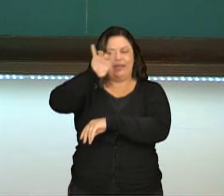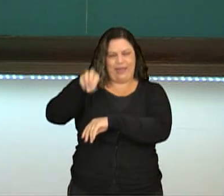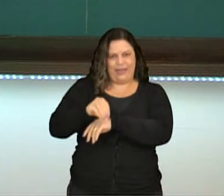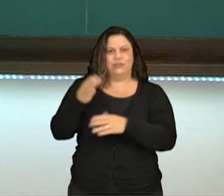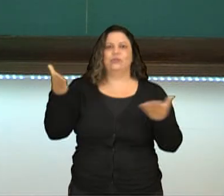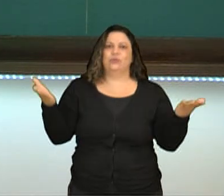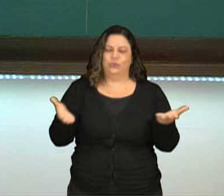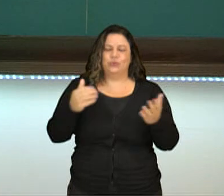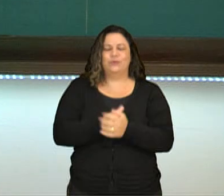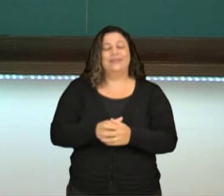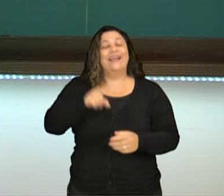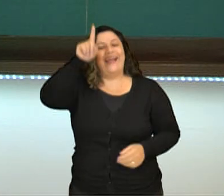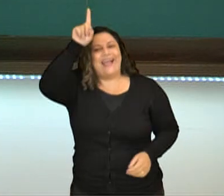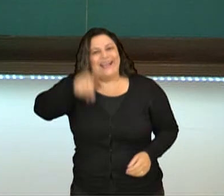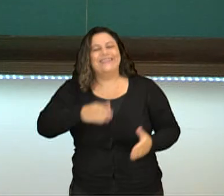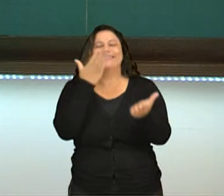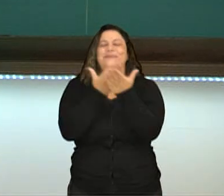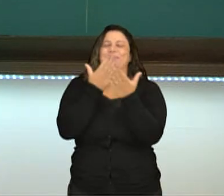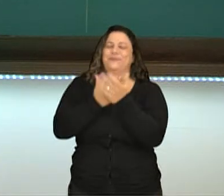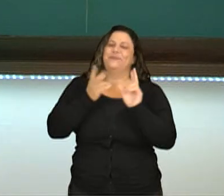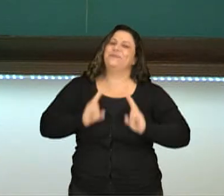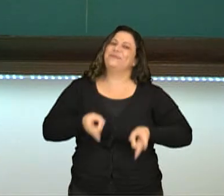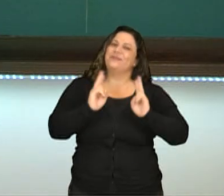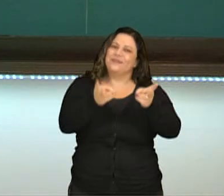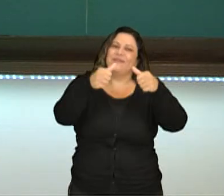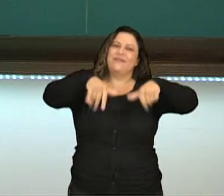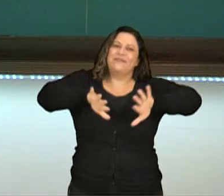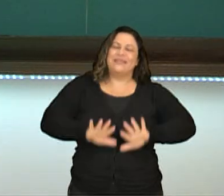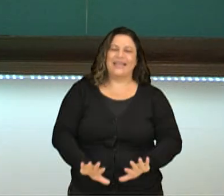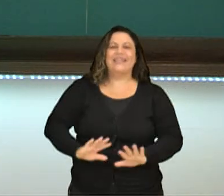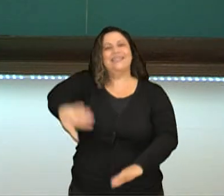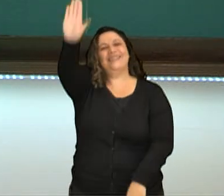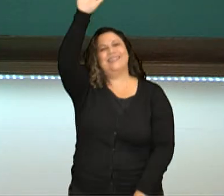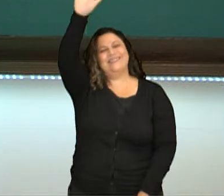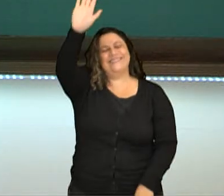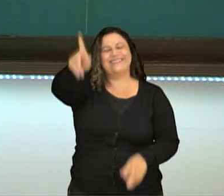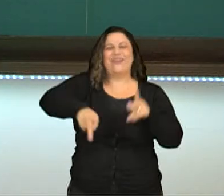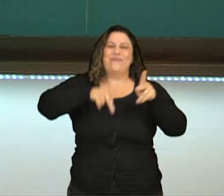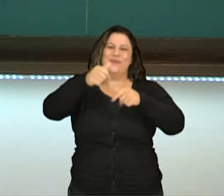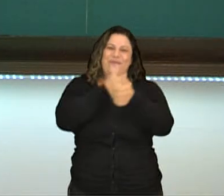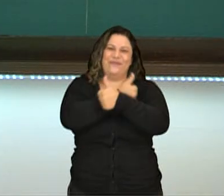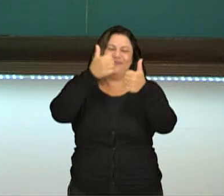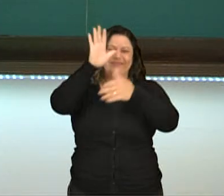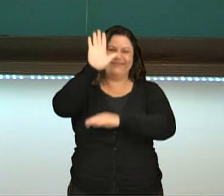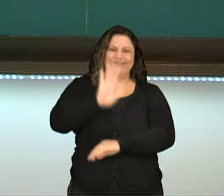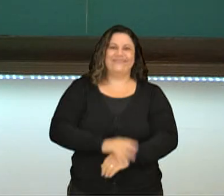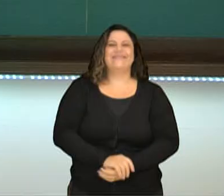crianças. Continue seus estudos. Nós vamos ficando por aqui. Tchau, povo!